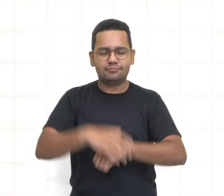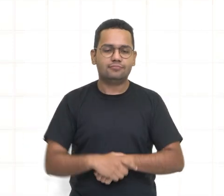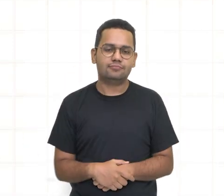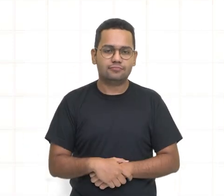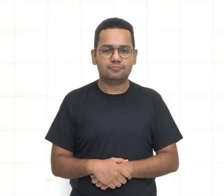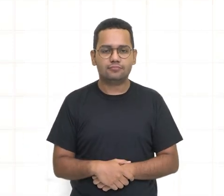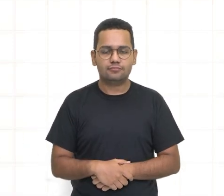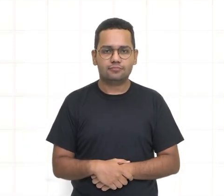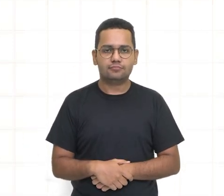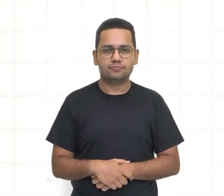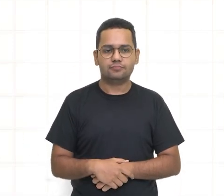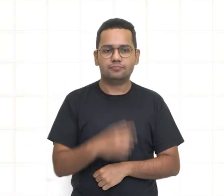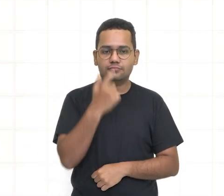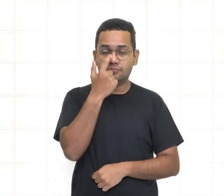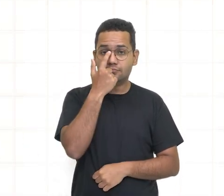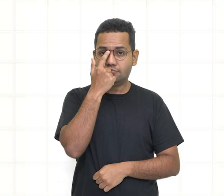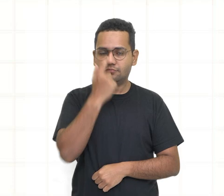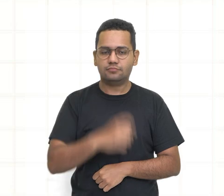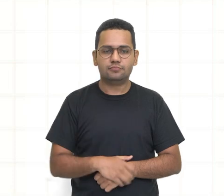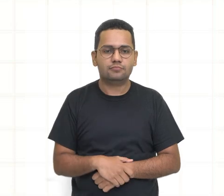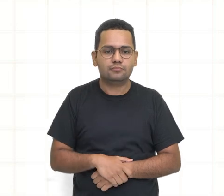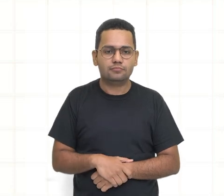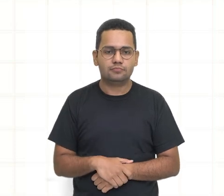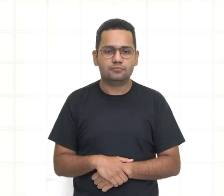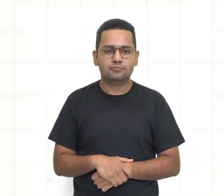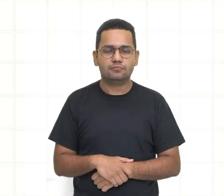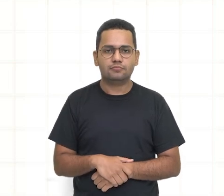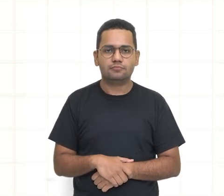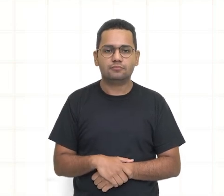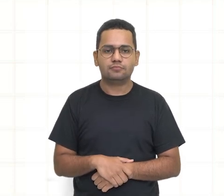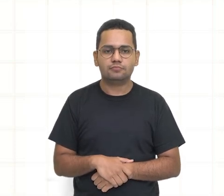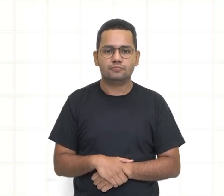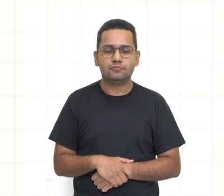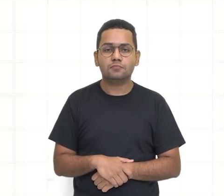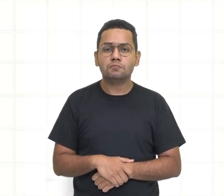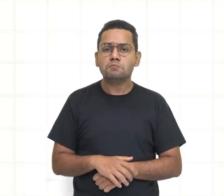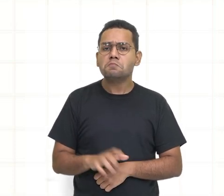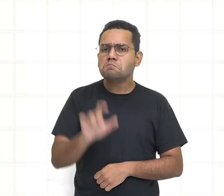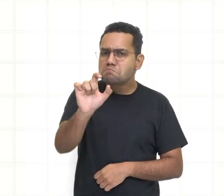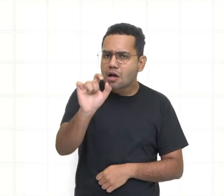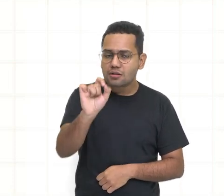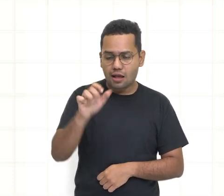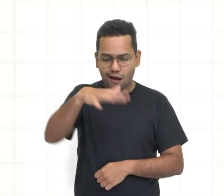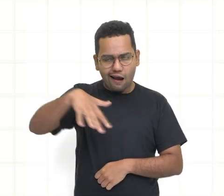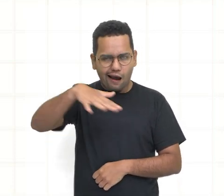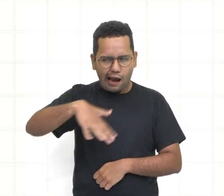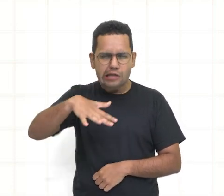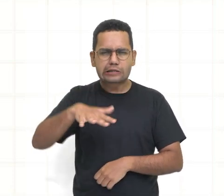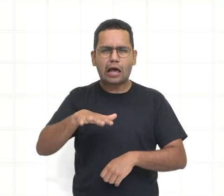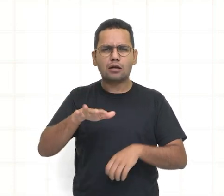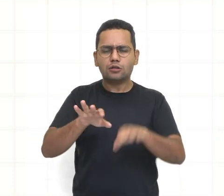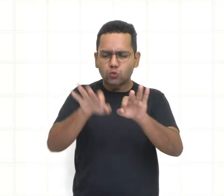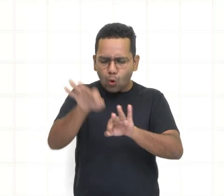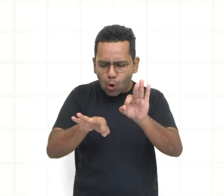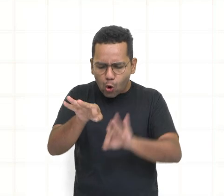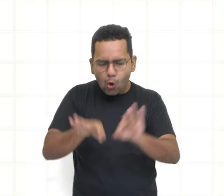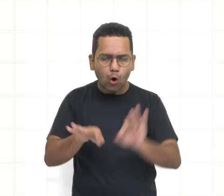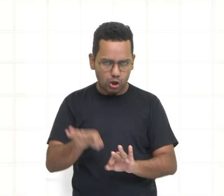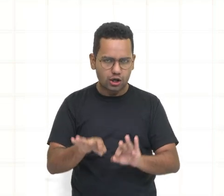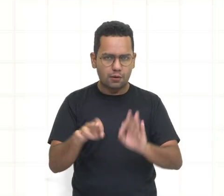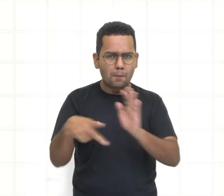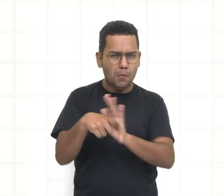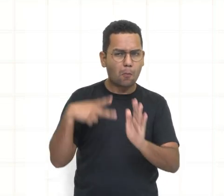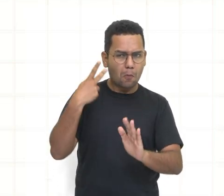transparência, que basicamente é uma tentativa de reforma dentro da burocracia da União